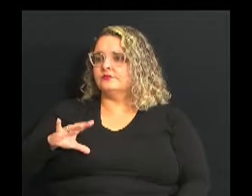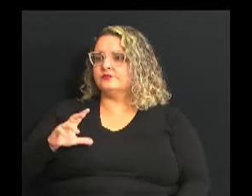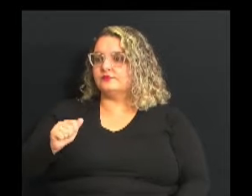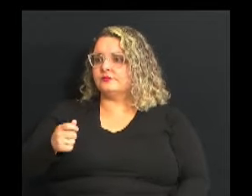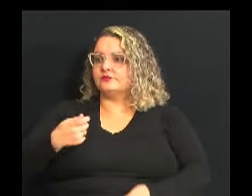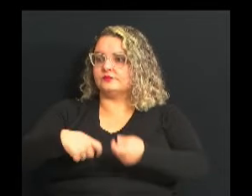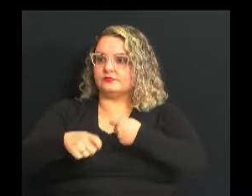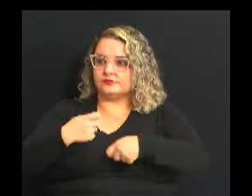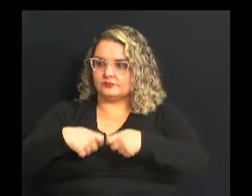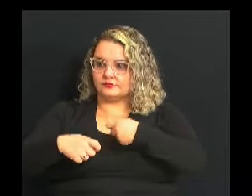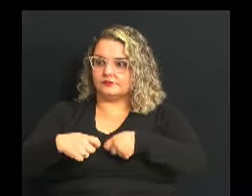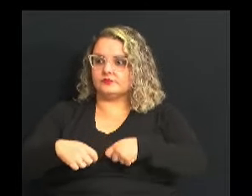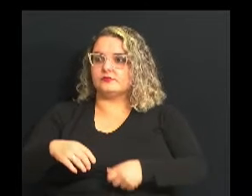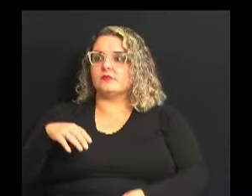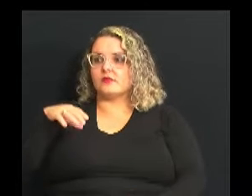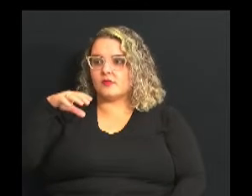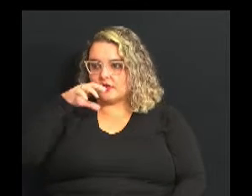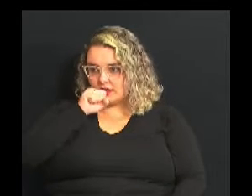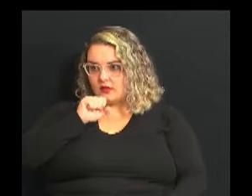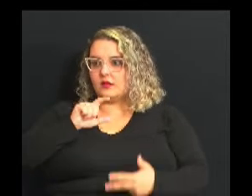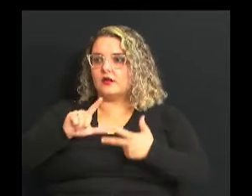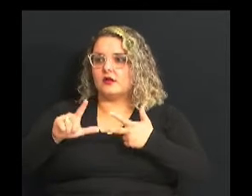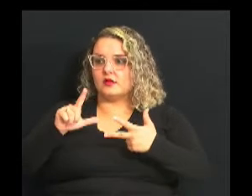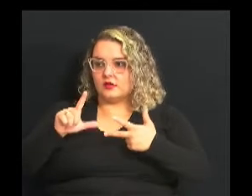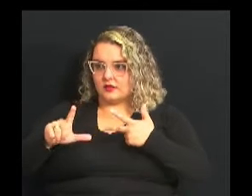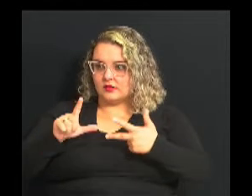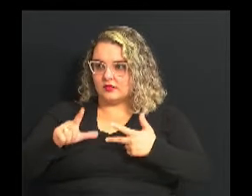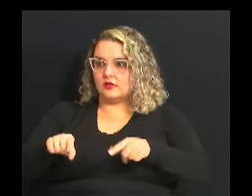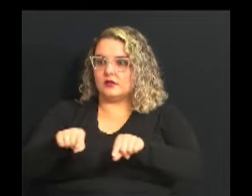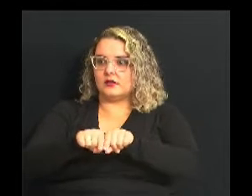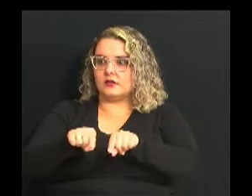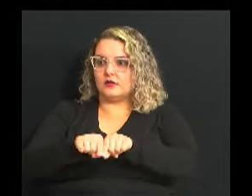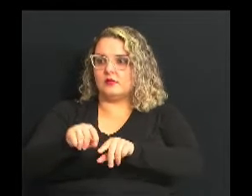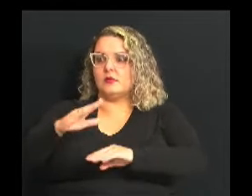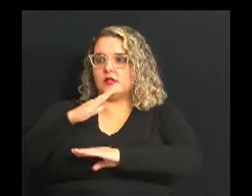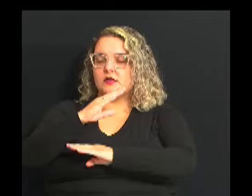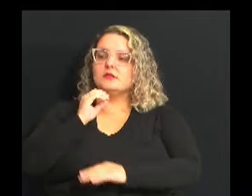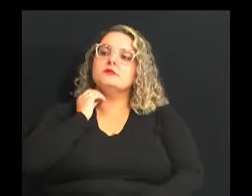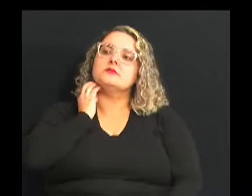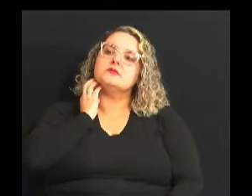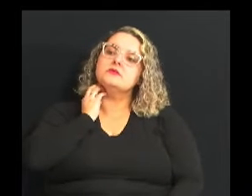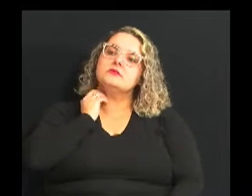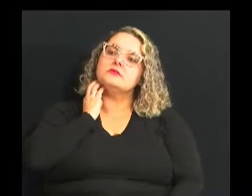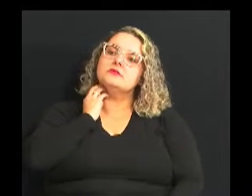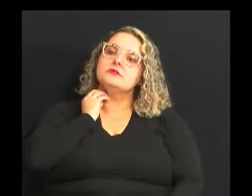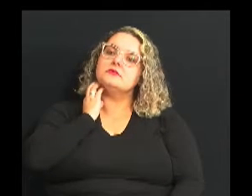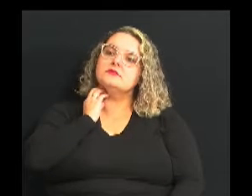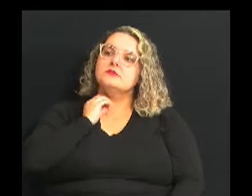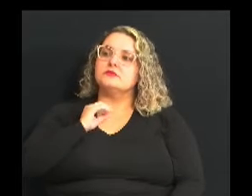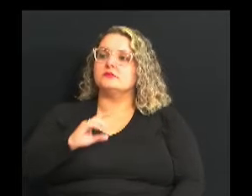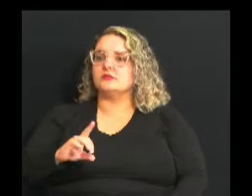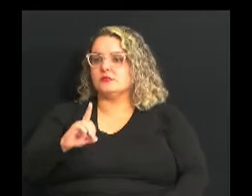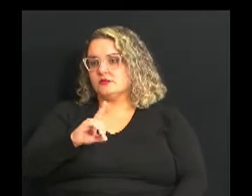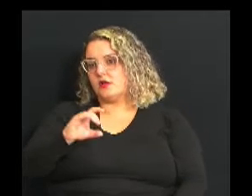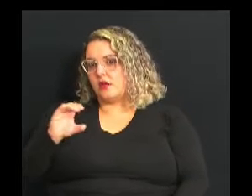administrativa e, em breve, legislativa também da Câmara Municipal, né? E nosso Diário Oficial,